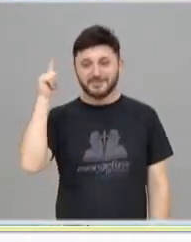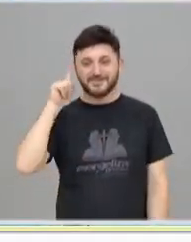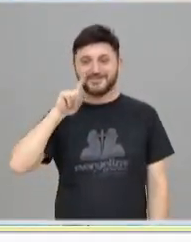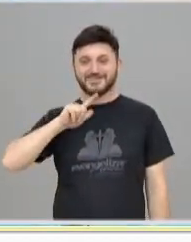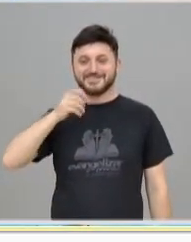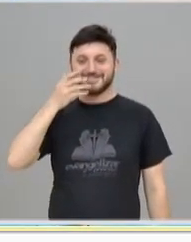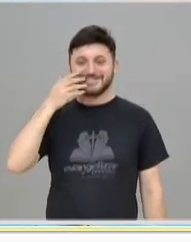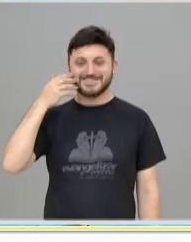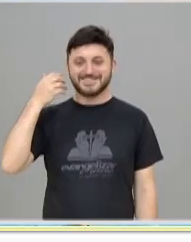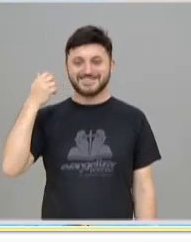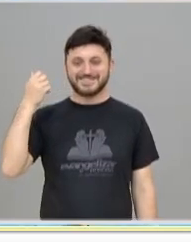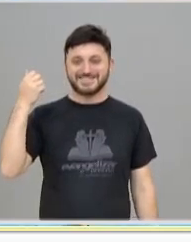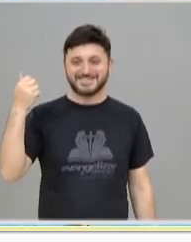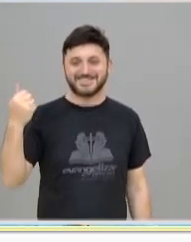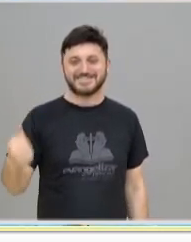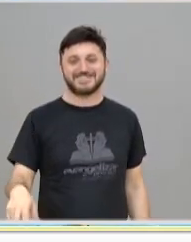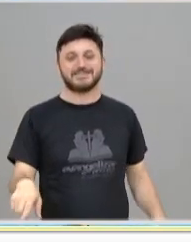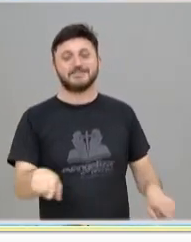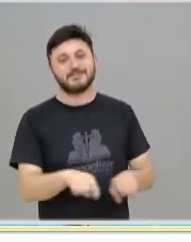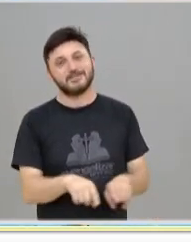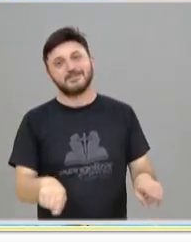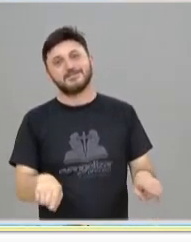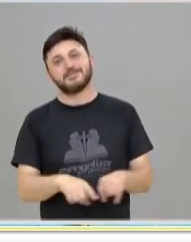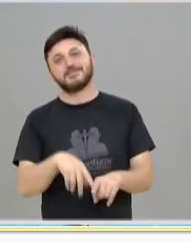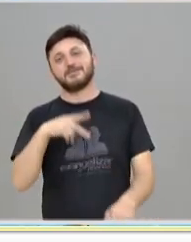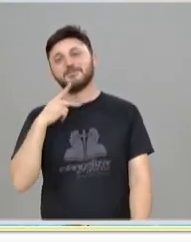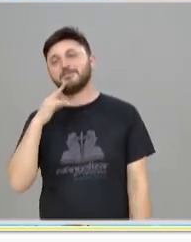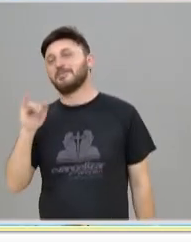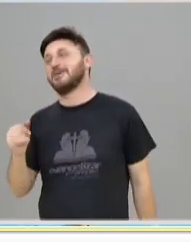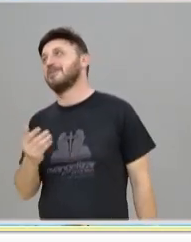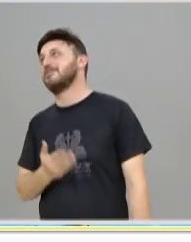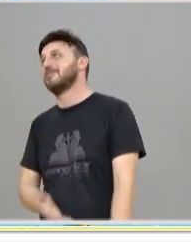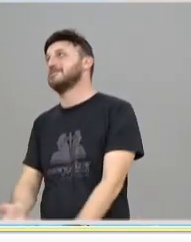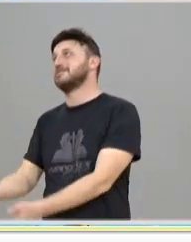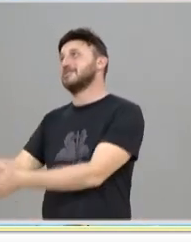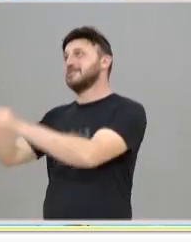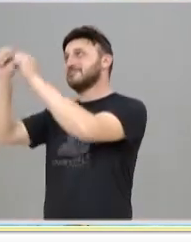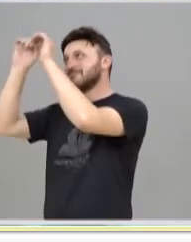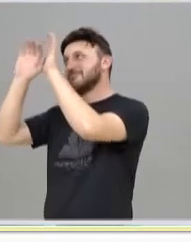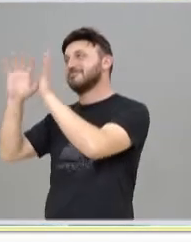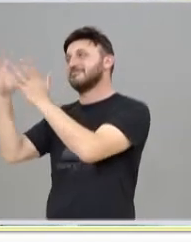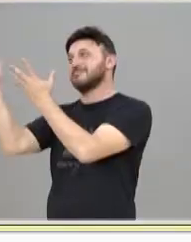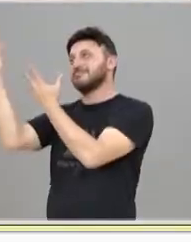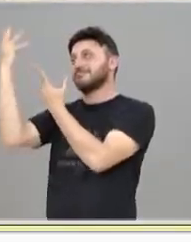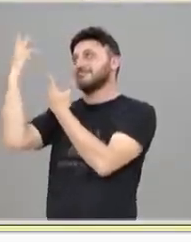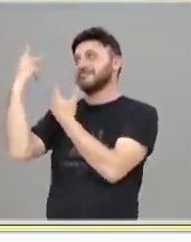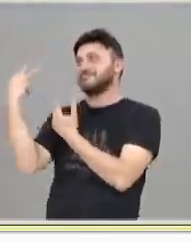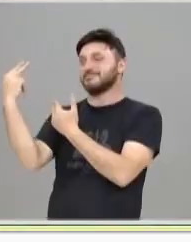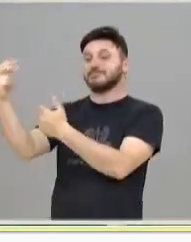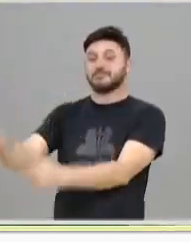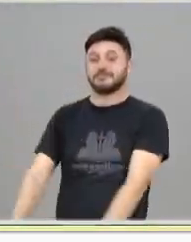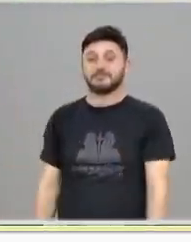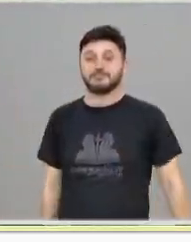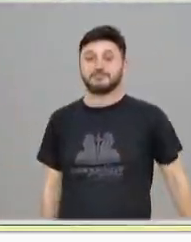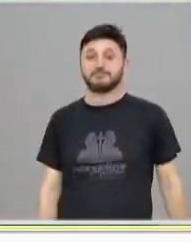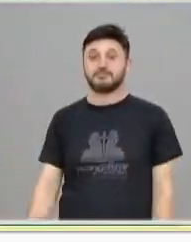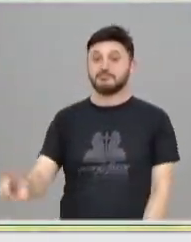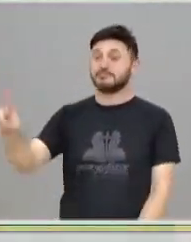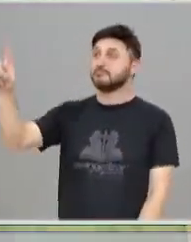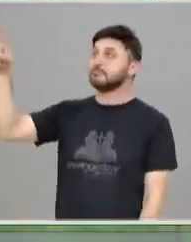recompensa, também para vós, Pai dos pais. Mais uma vez, pelos pais.